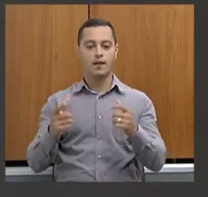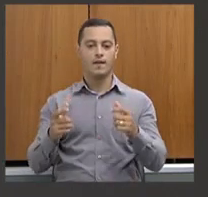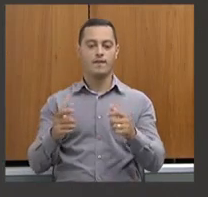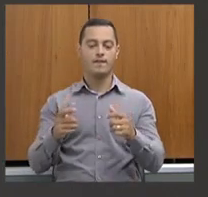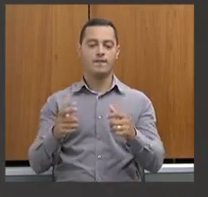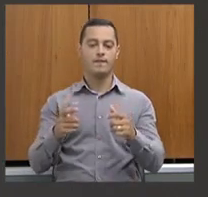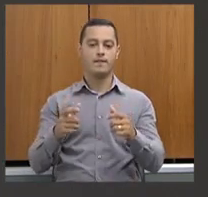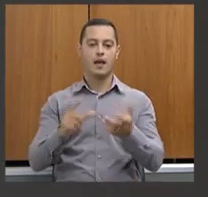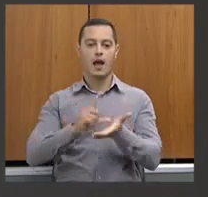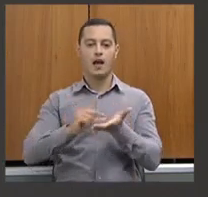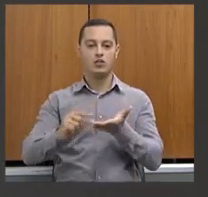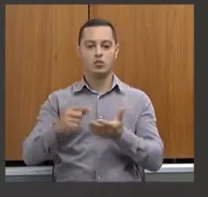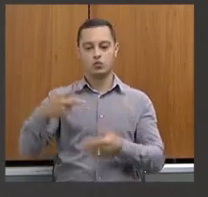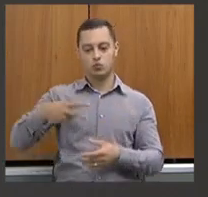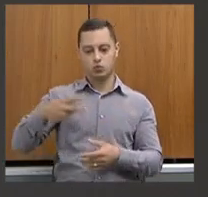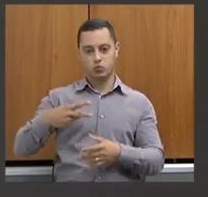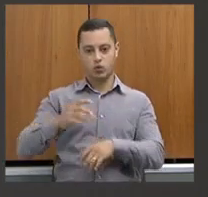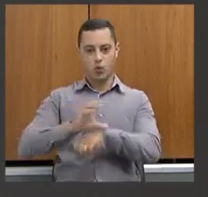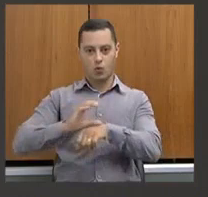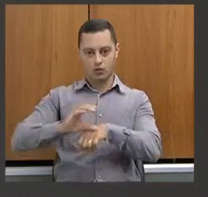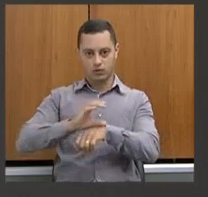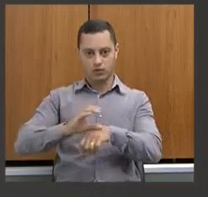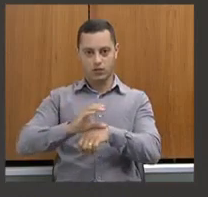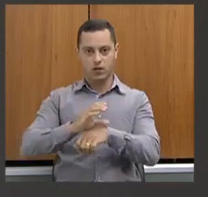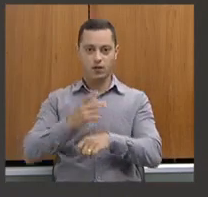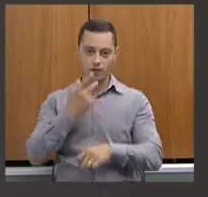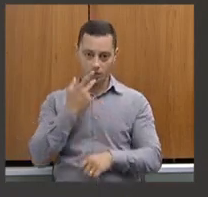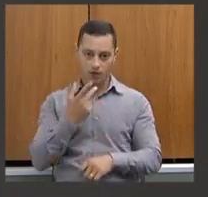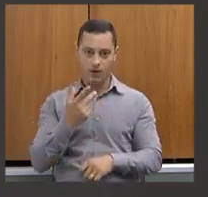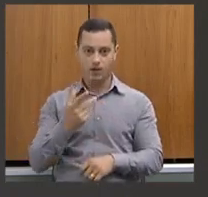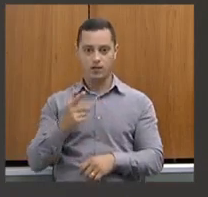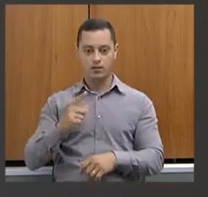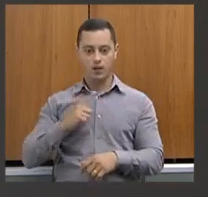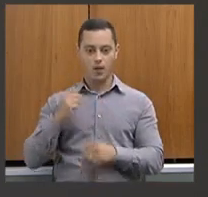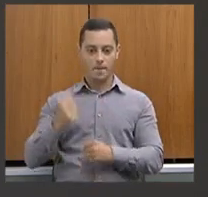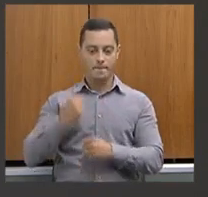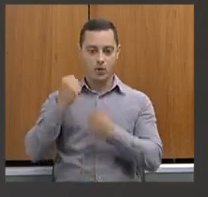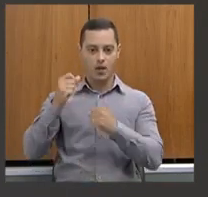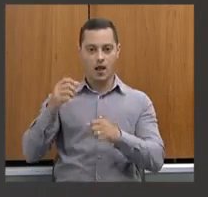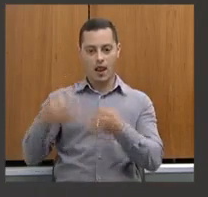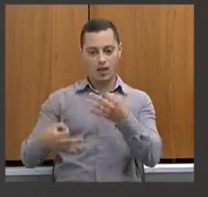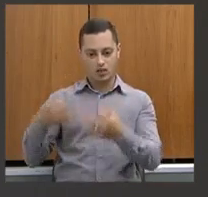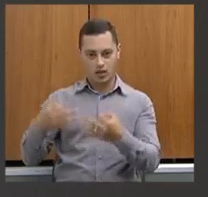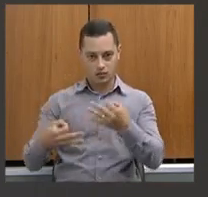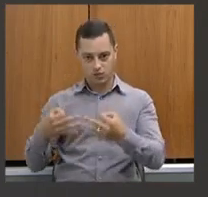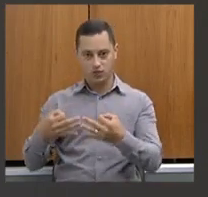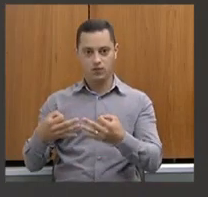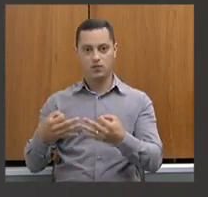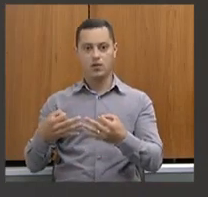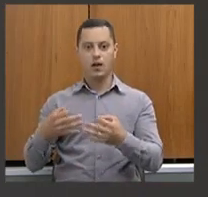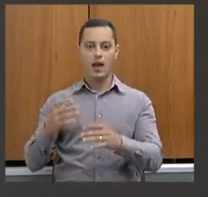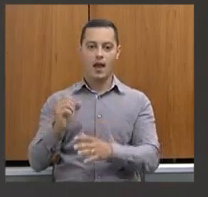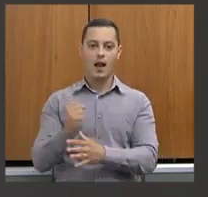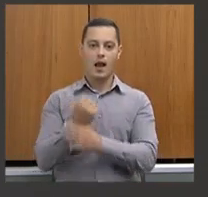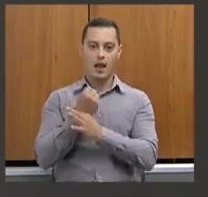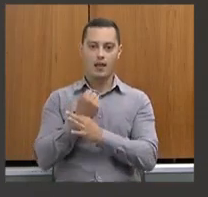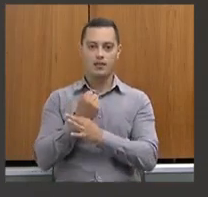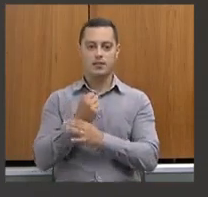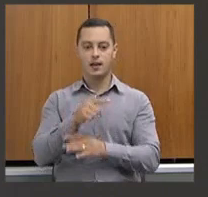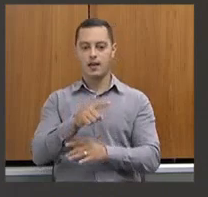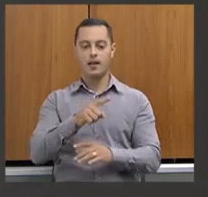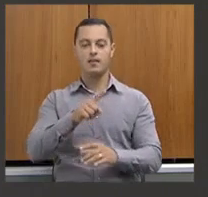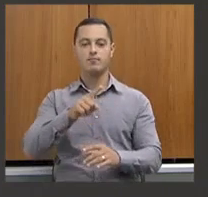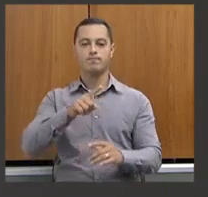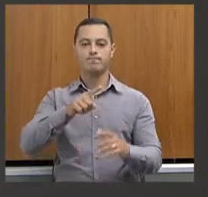previstos no artigo segundo da Constituição da República cabe ao poder legislativo atuar de maneira garantir que o judiciário não exceda sua competência